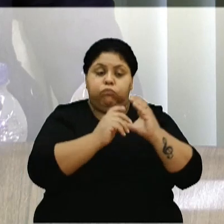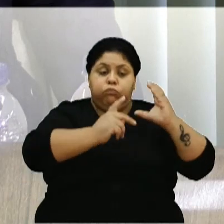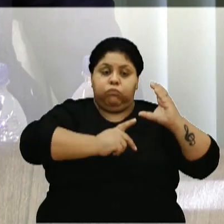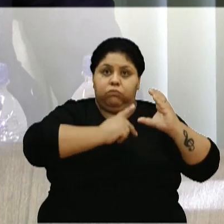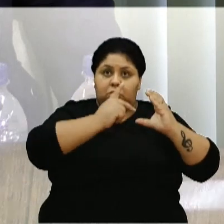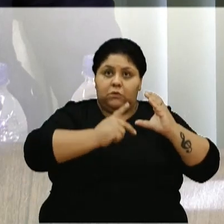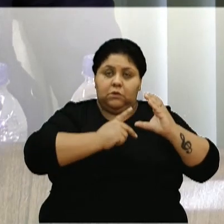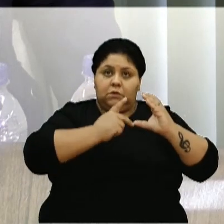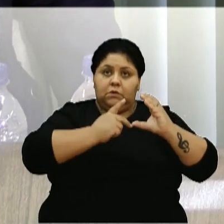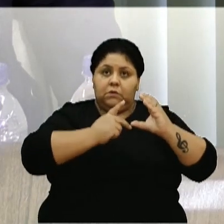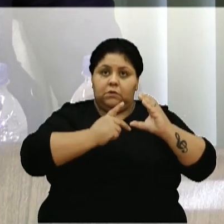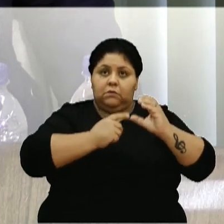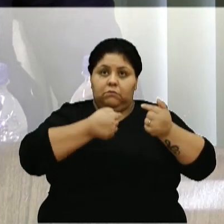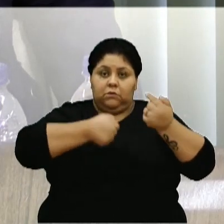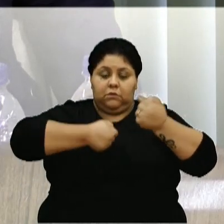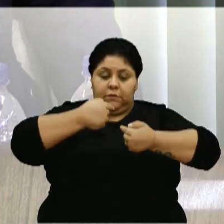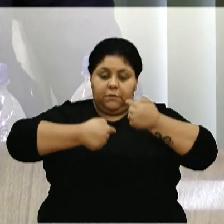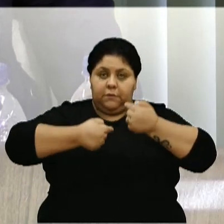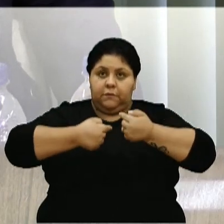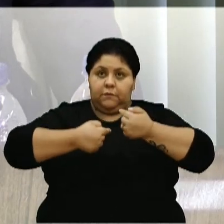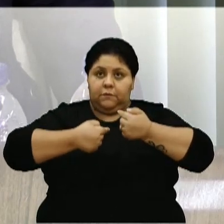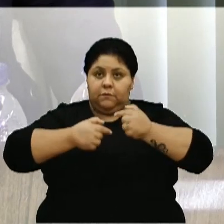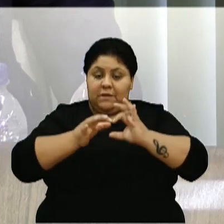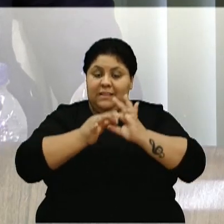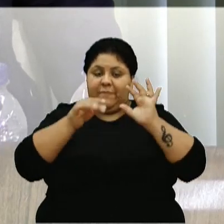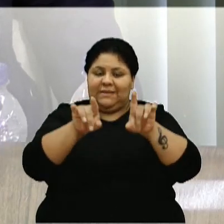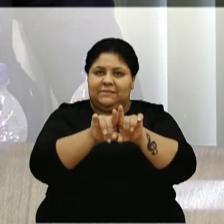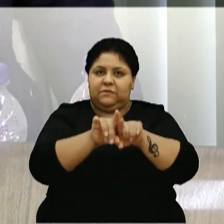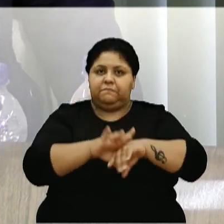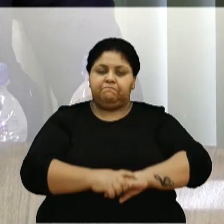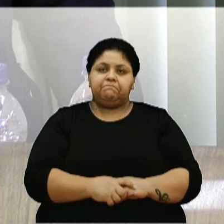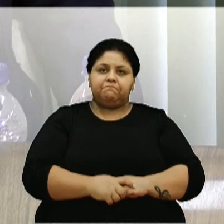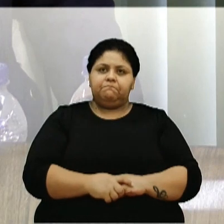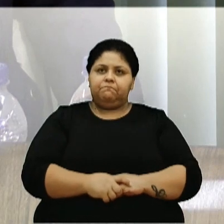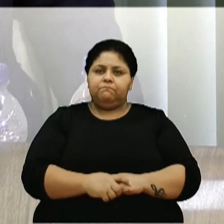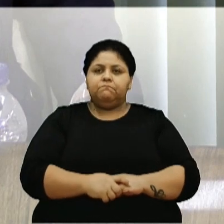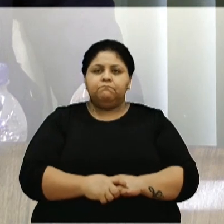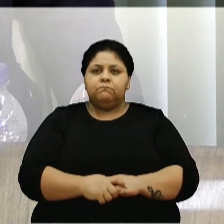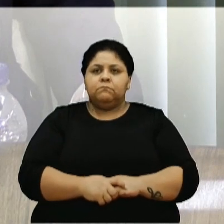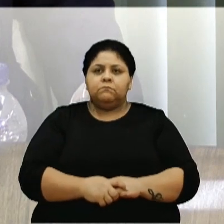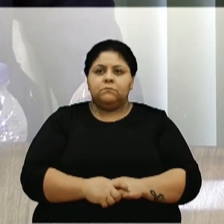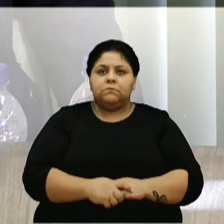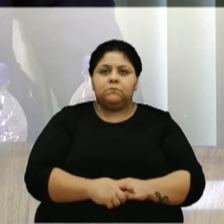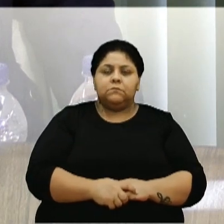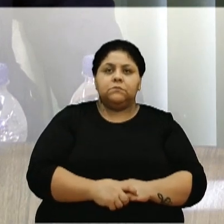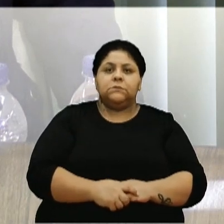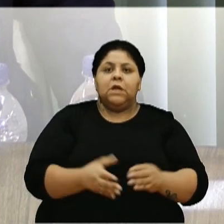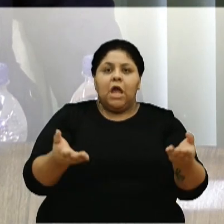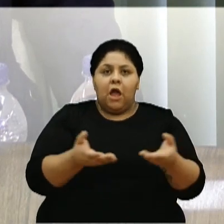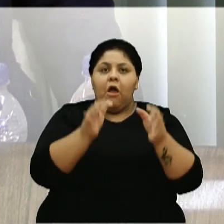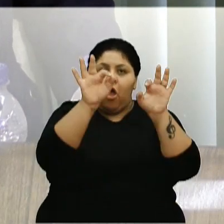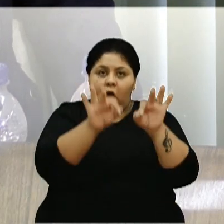Municipal para sua discussão e deliberação. Diante do exposto, dou por encerrados